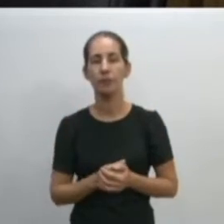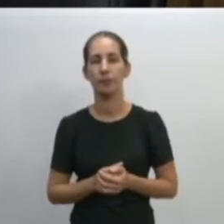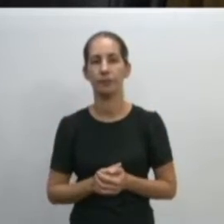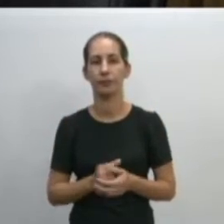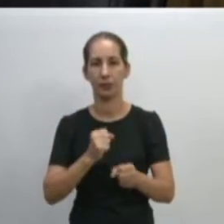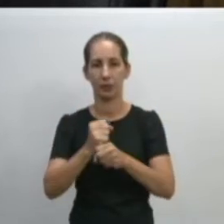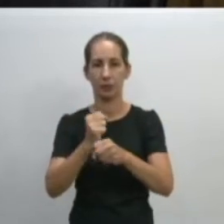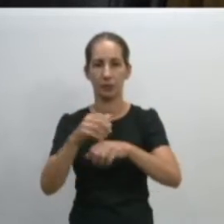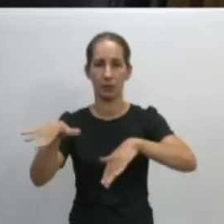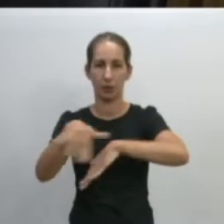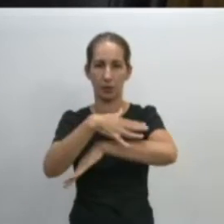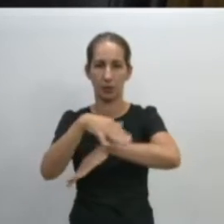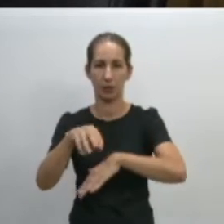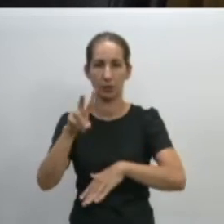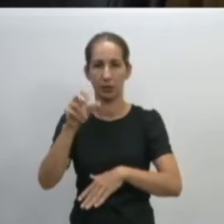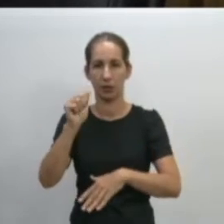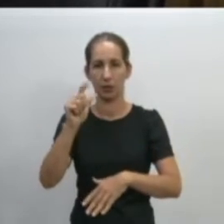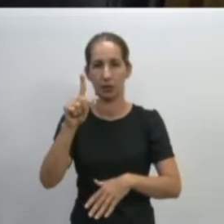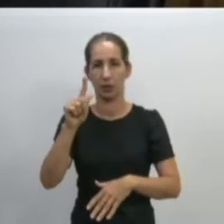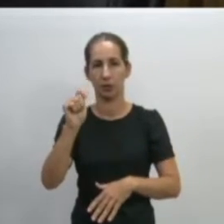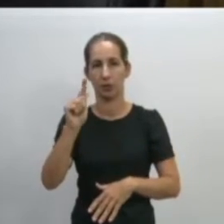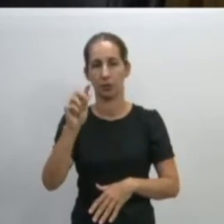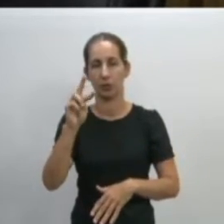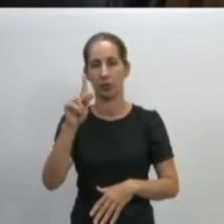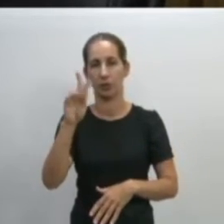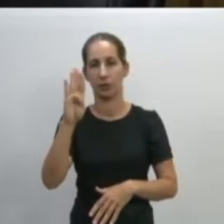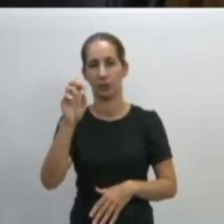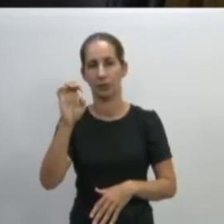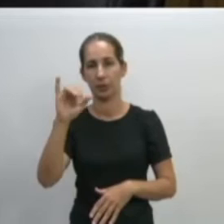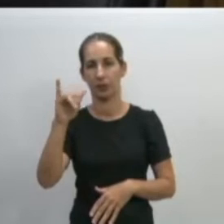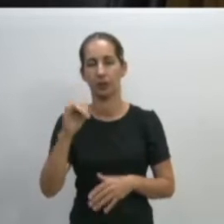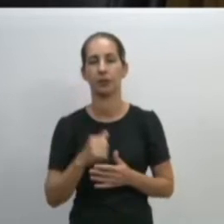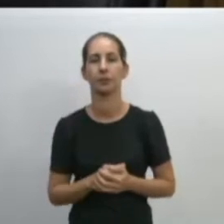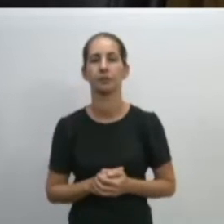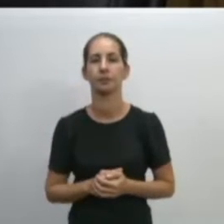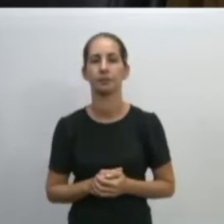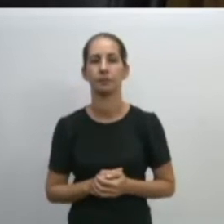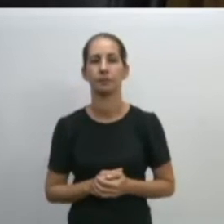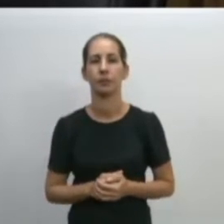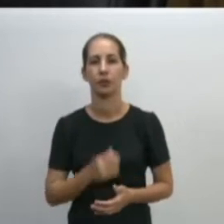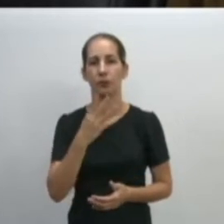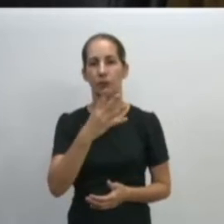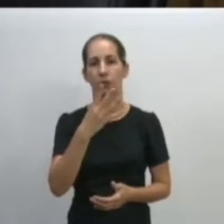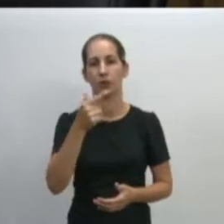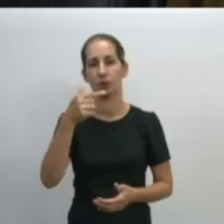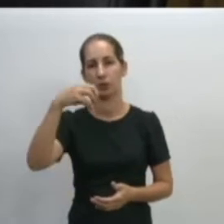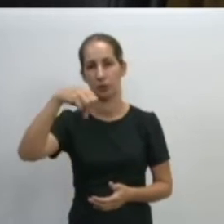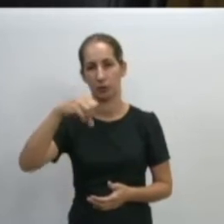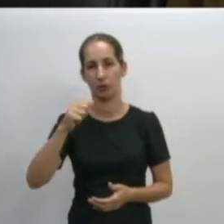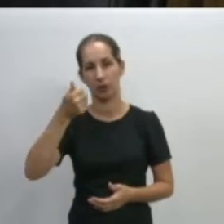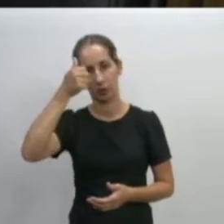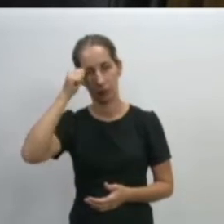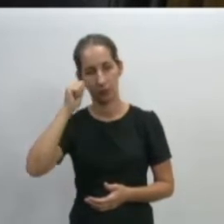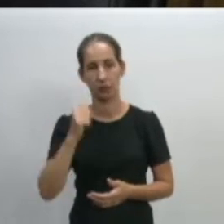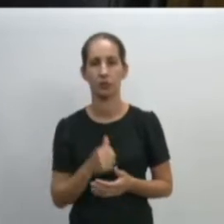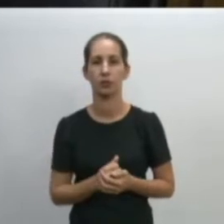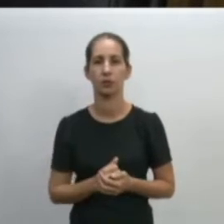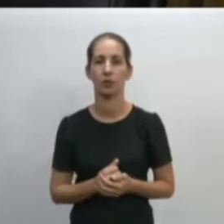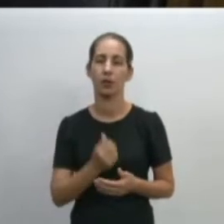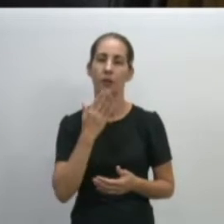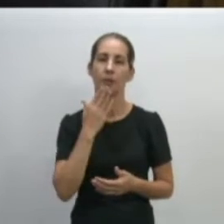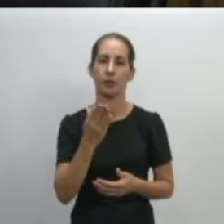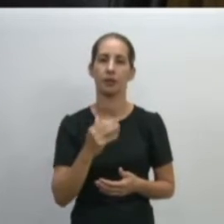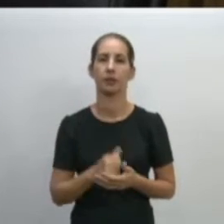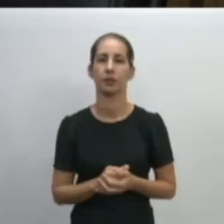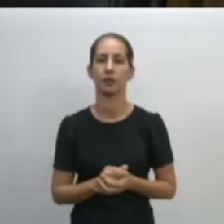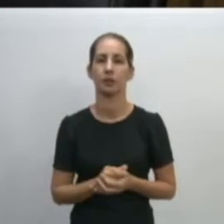de tapa-buraco na Rua Vale do Jaguaribe, Parque dos Coqueiros. Processo 4429, Haroldo Alves, requer